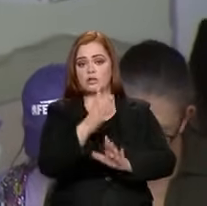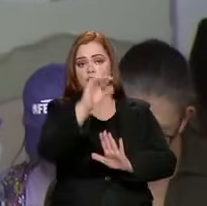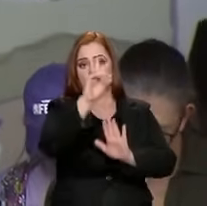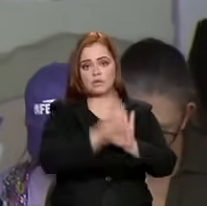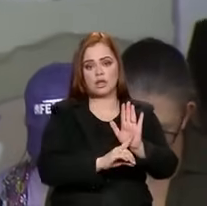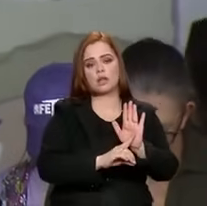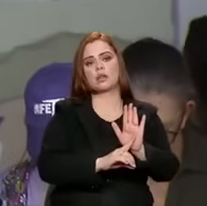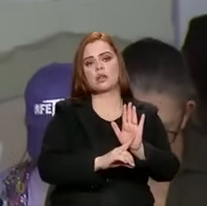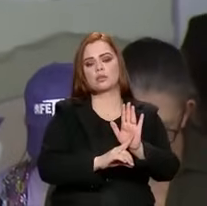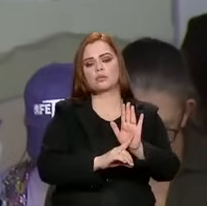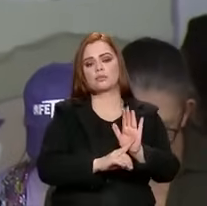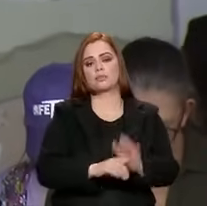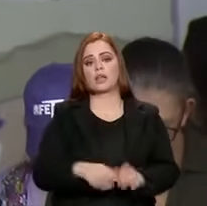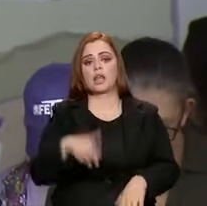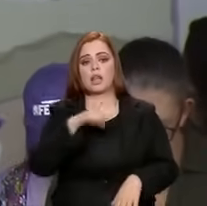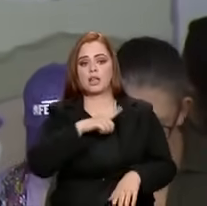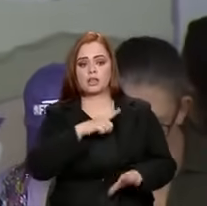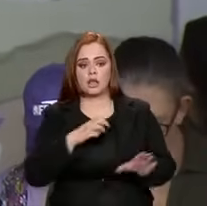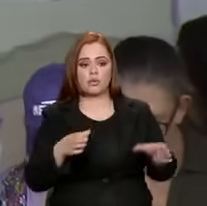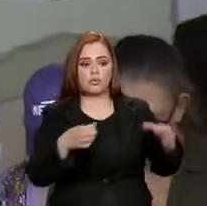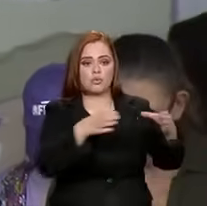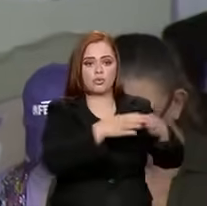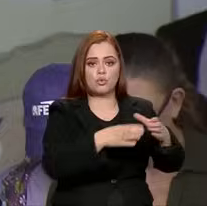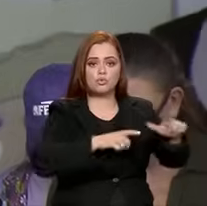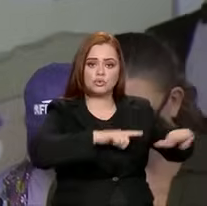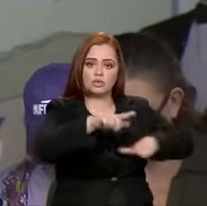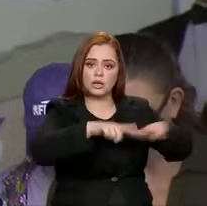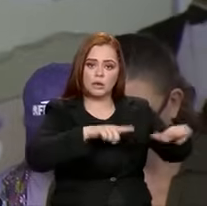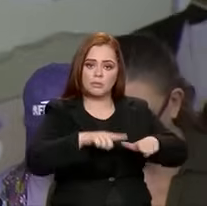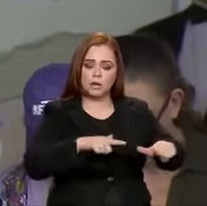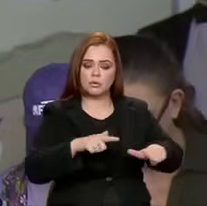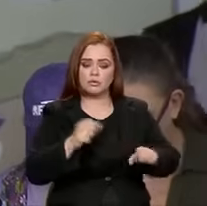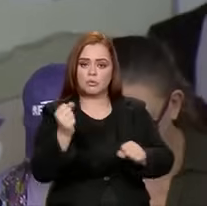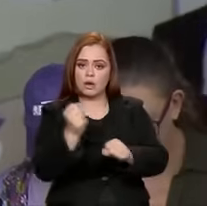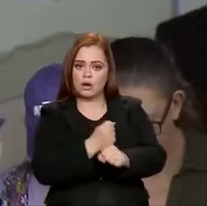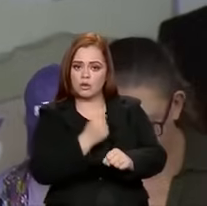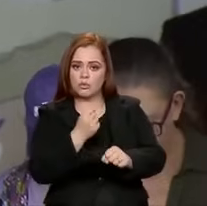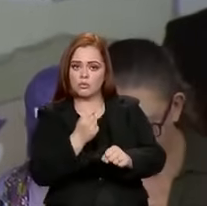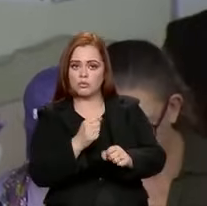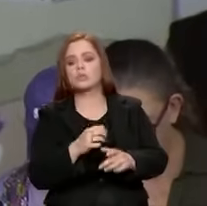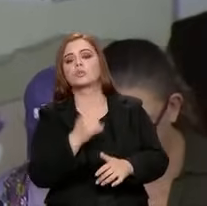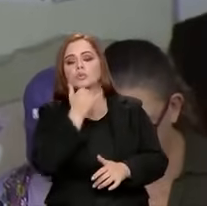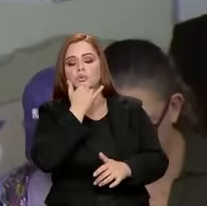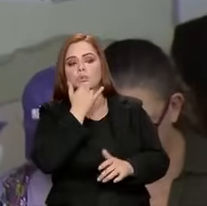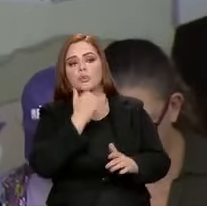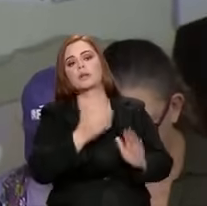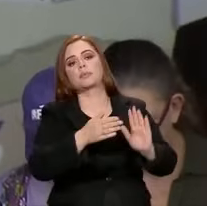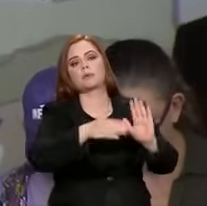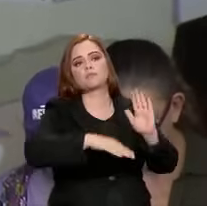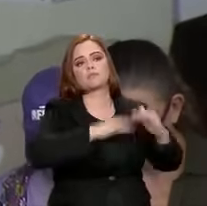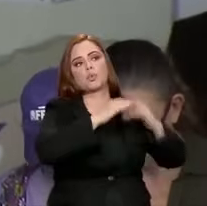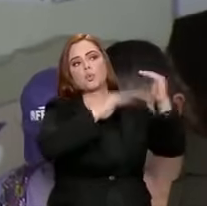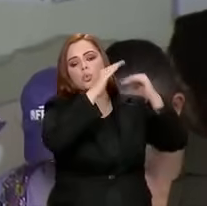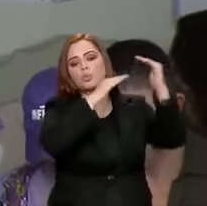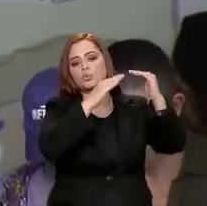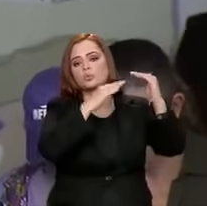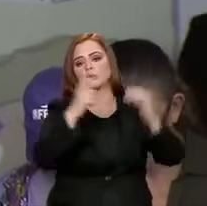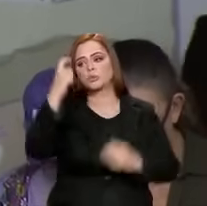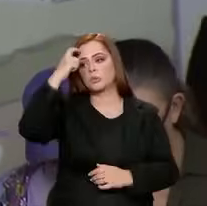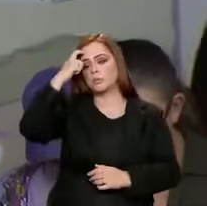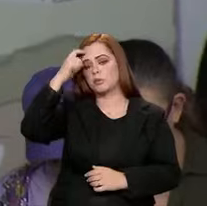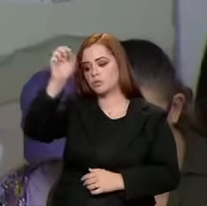que crie o grupo de trabalho para construir o plano nacional e de